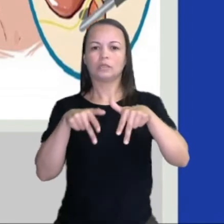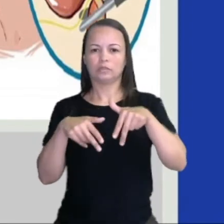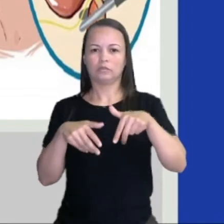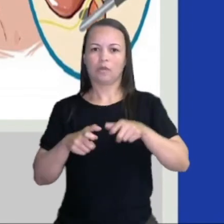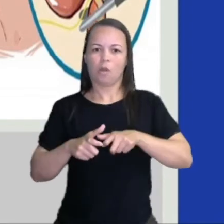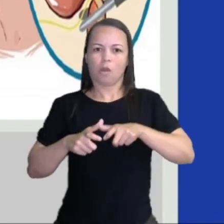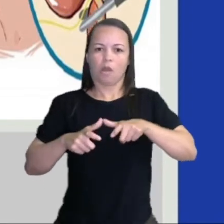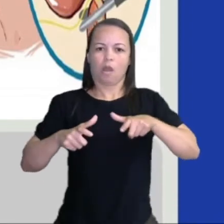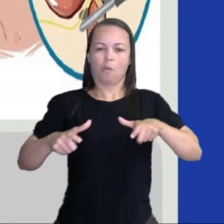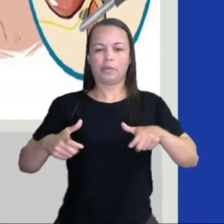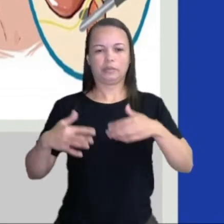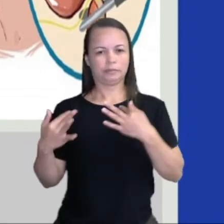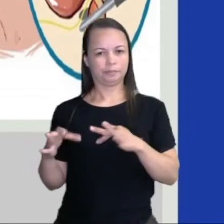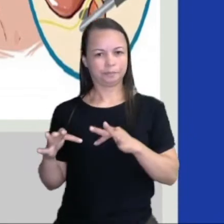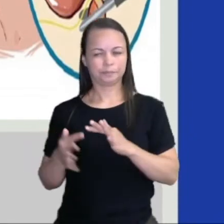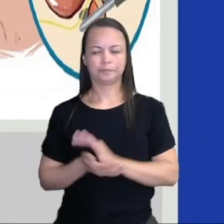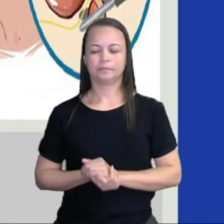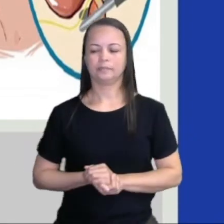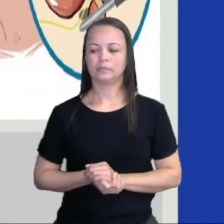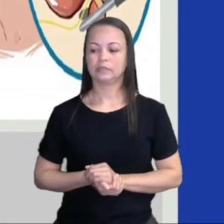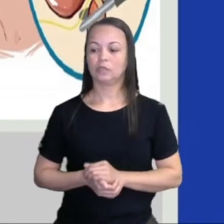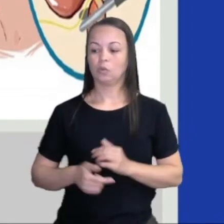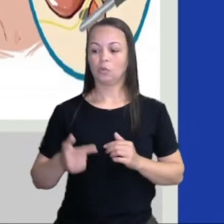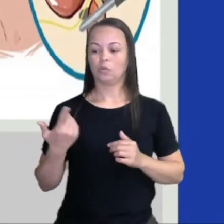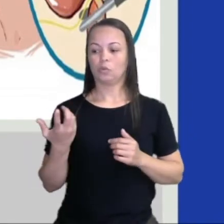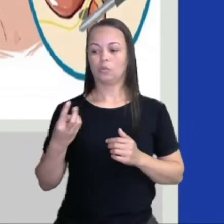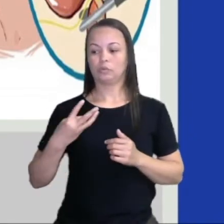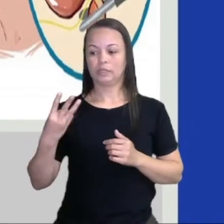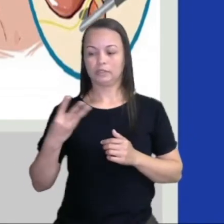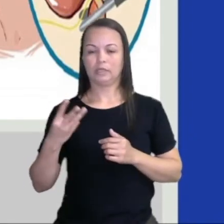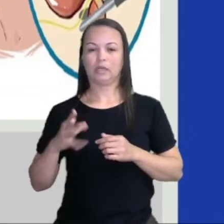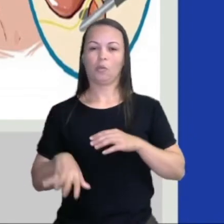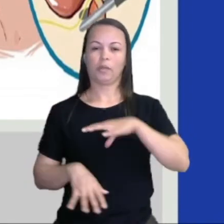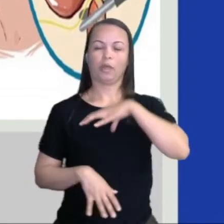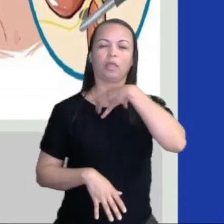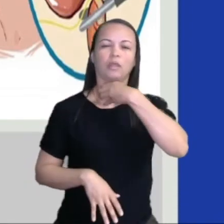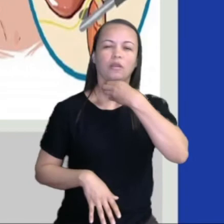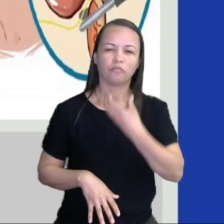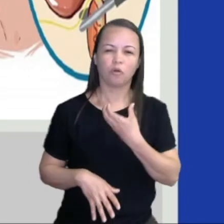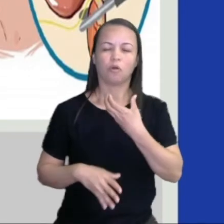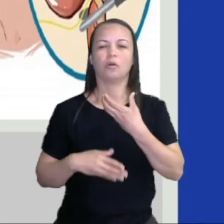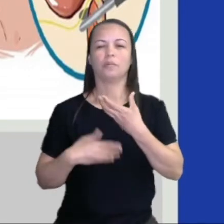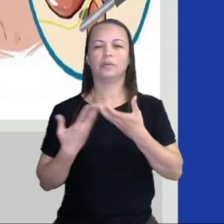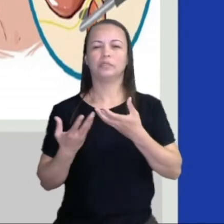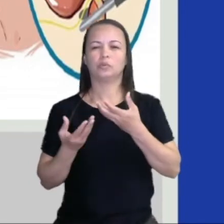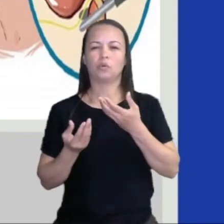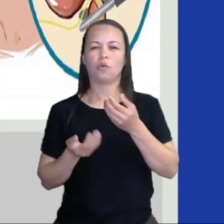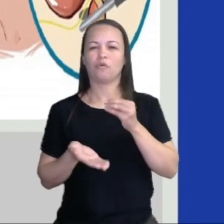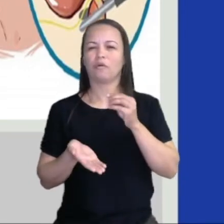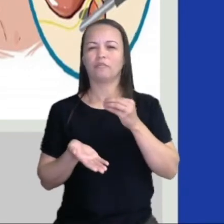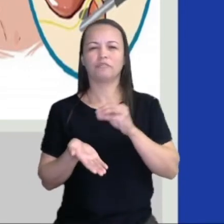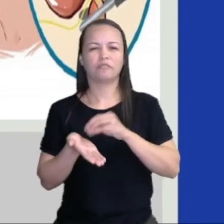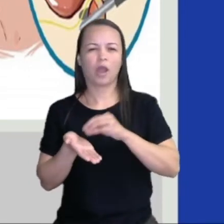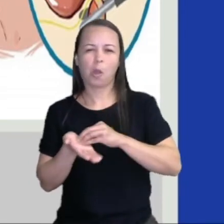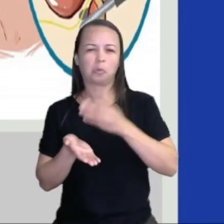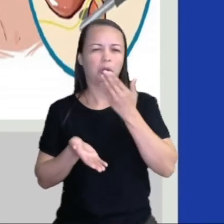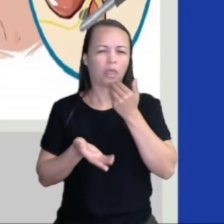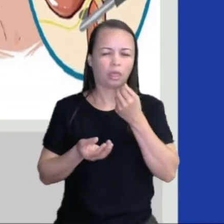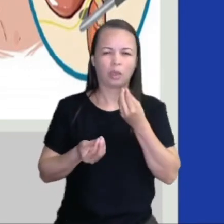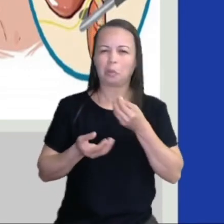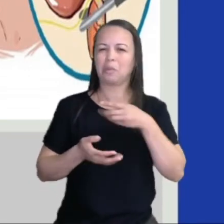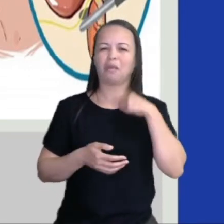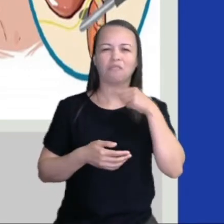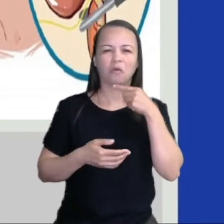aumentando. No terceiro ponto, a dor é acompanhada de vômito, náuseas, perda de apetite e febre. Então,